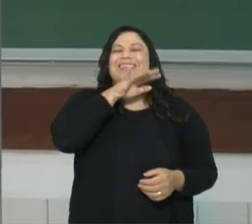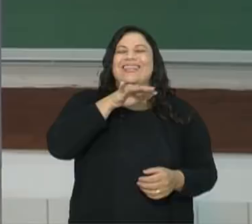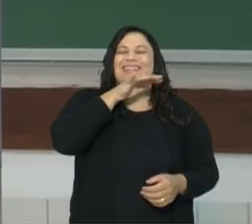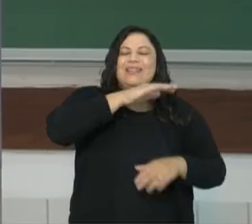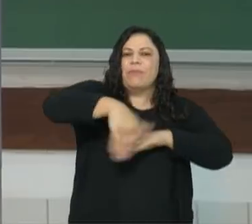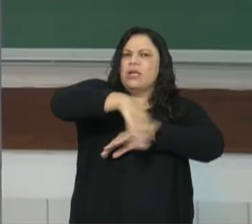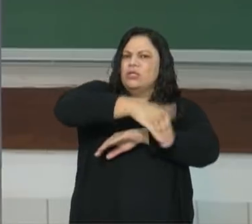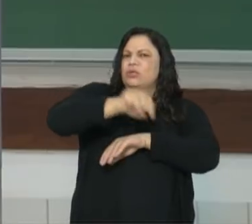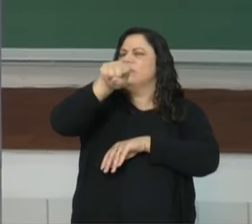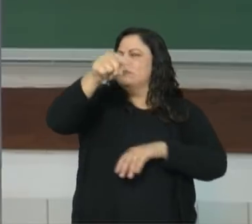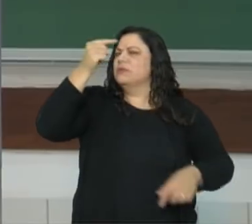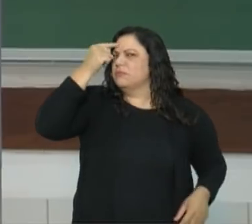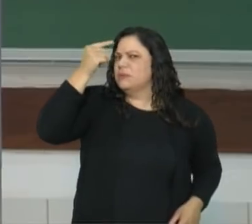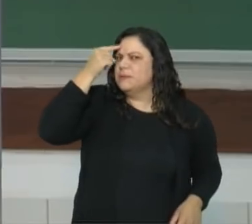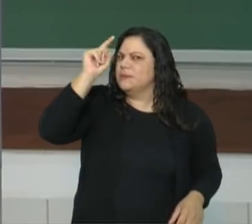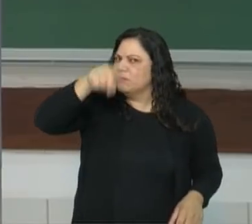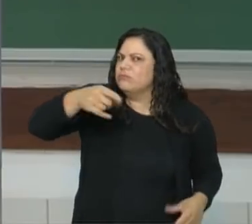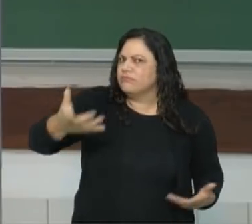pensando nisso também?